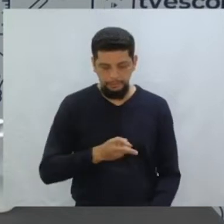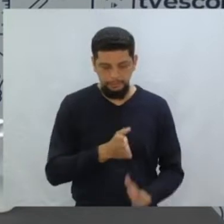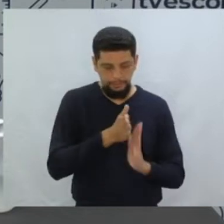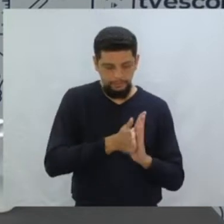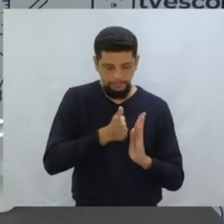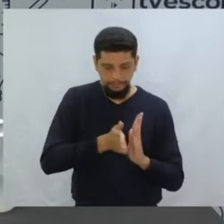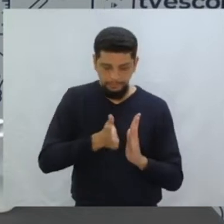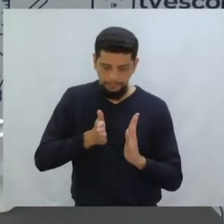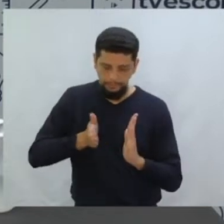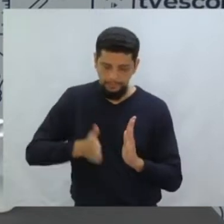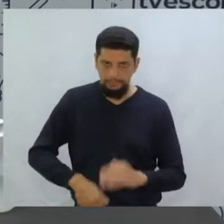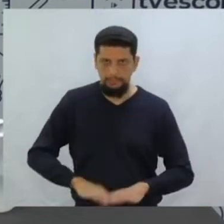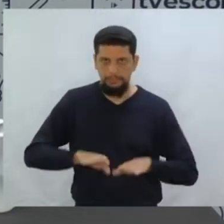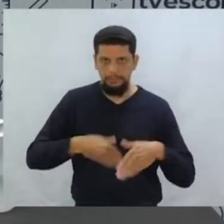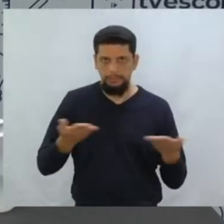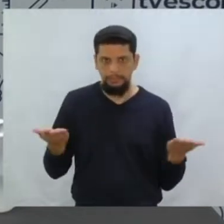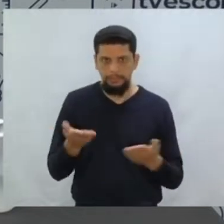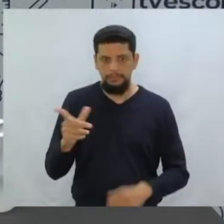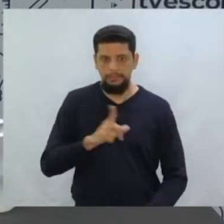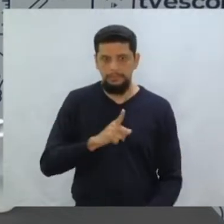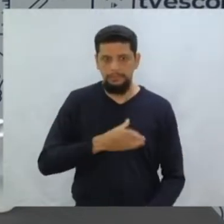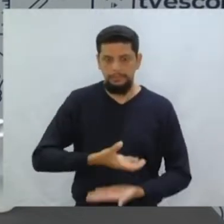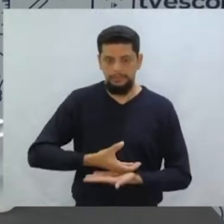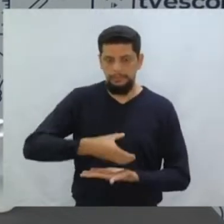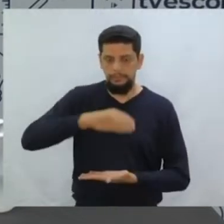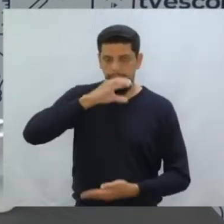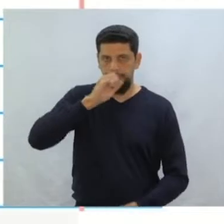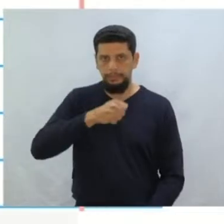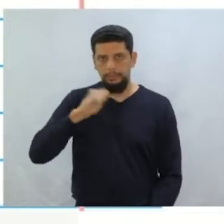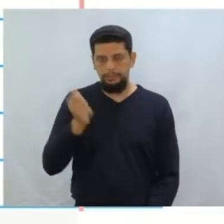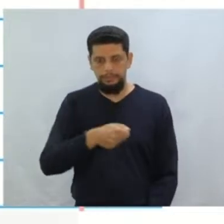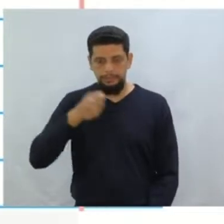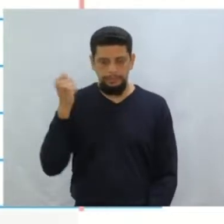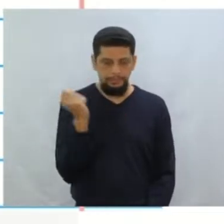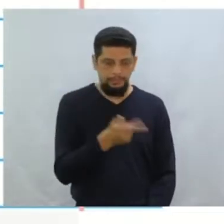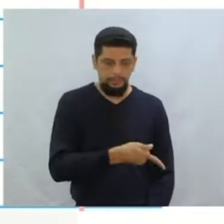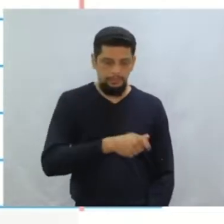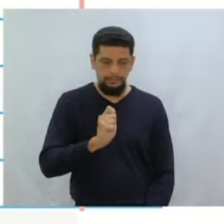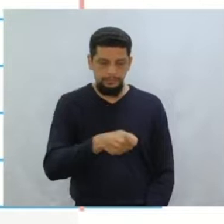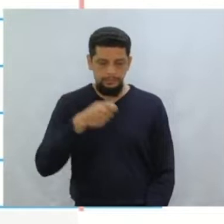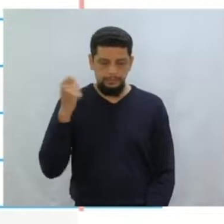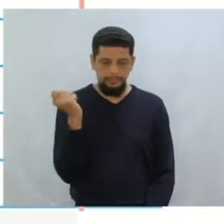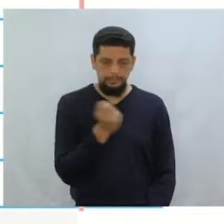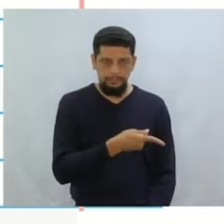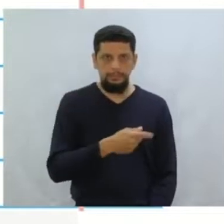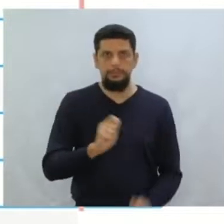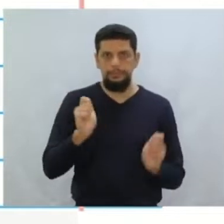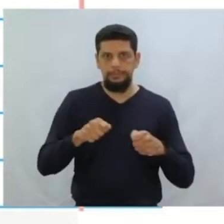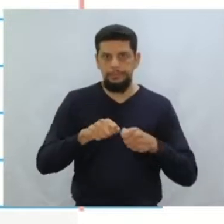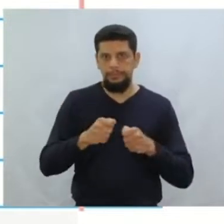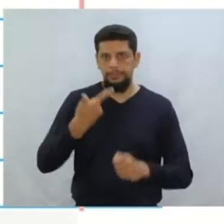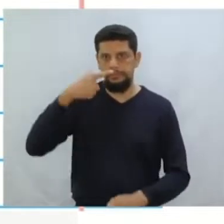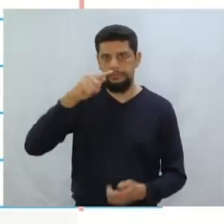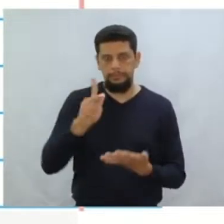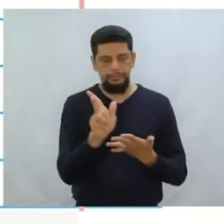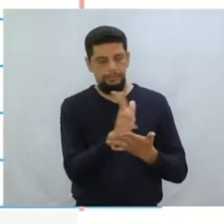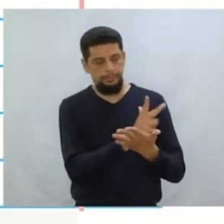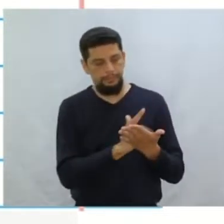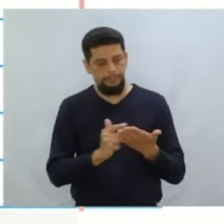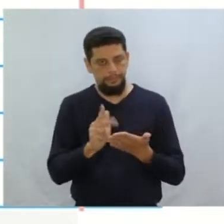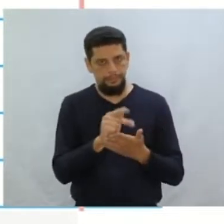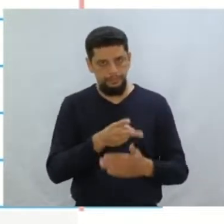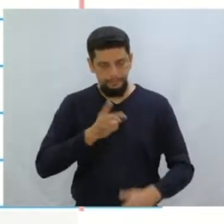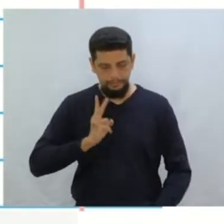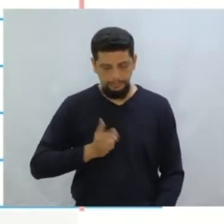para continuar a sequência. Então, havia uma caneca e um ioiô. Você poderia fazer um outro desenho